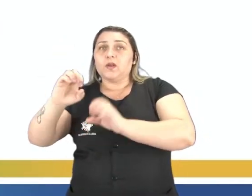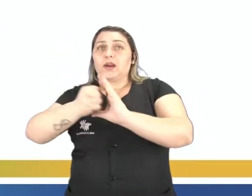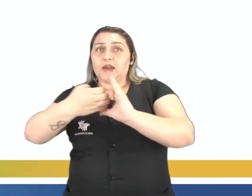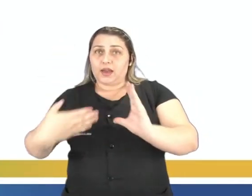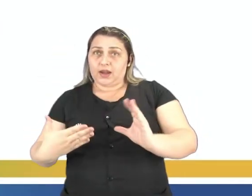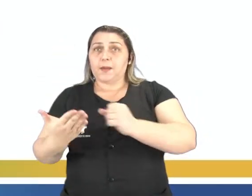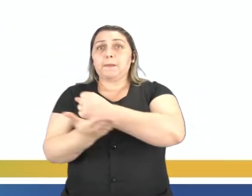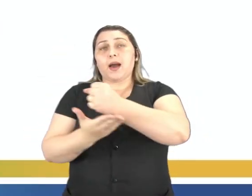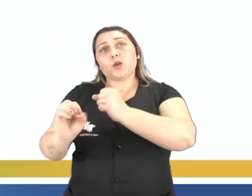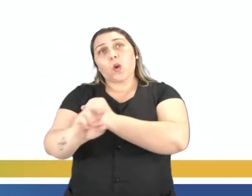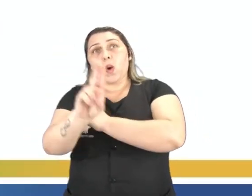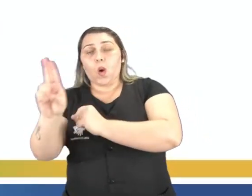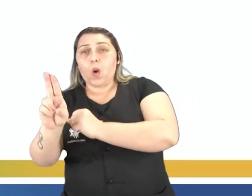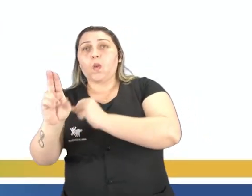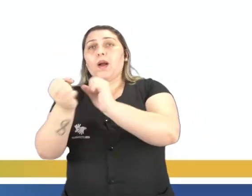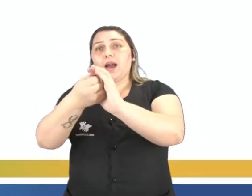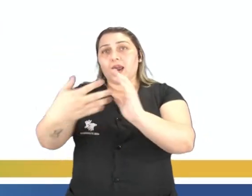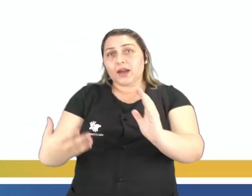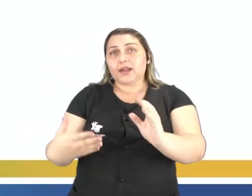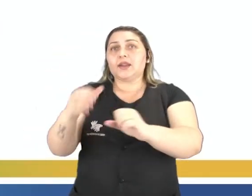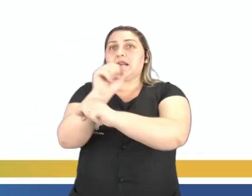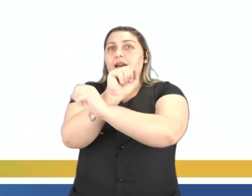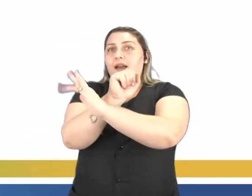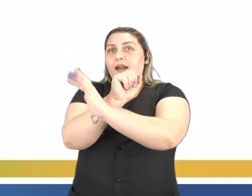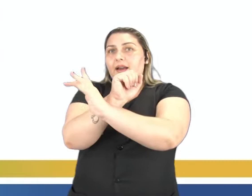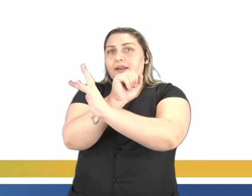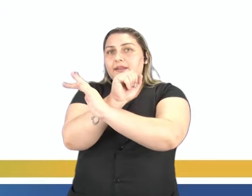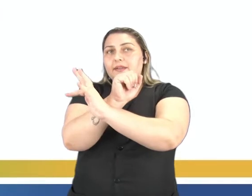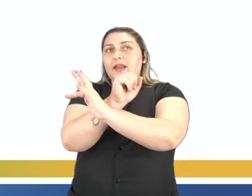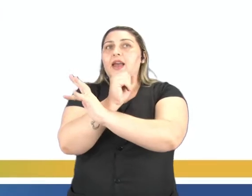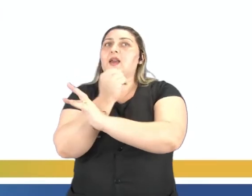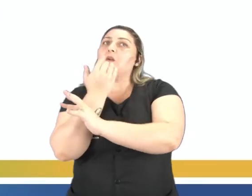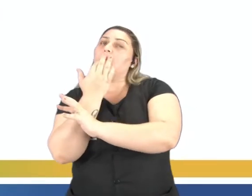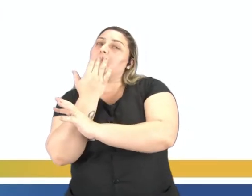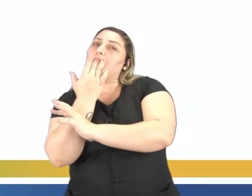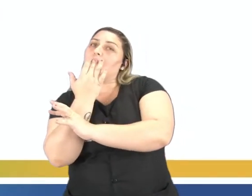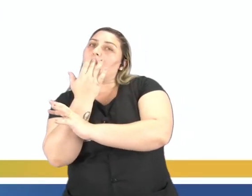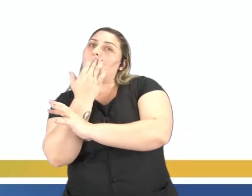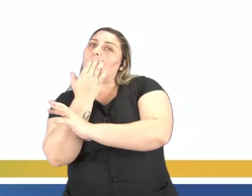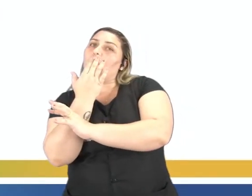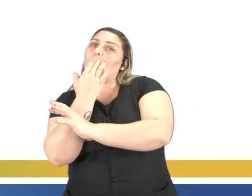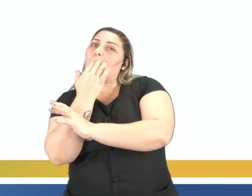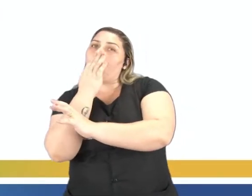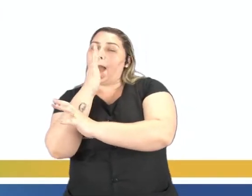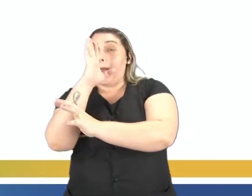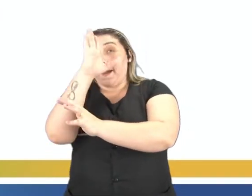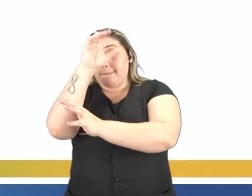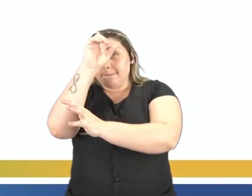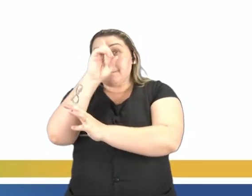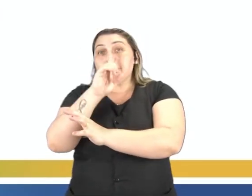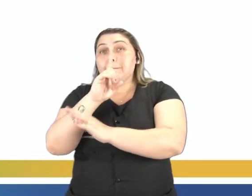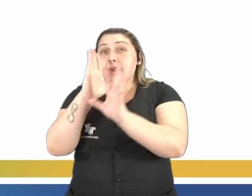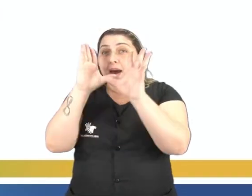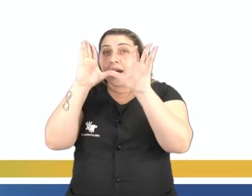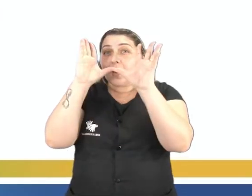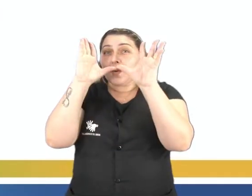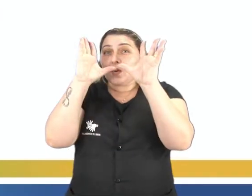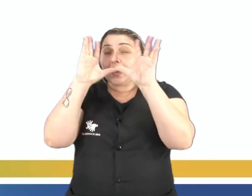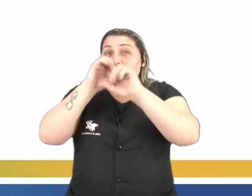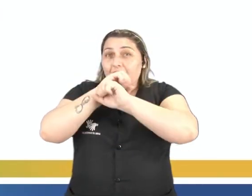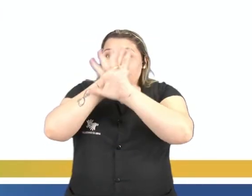característica básica como ácida. E esses de cor amarelo mais clarinho, ligado